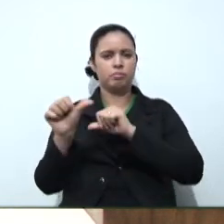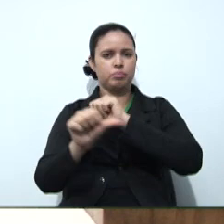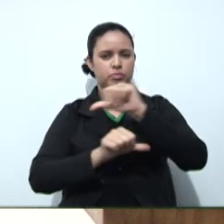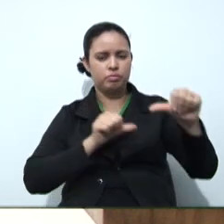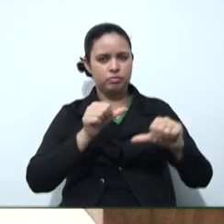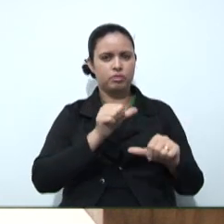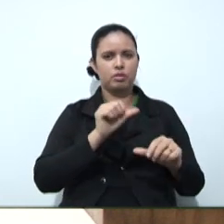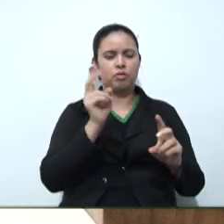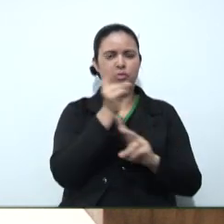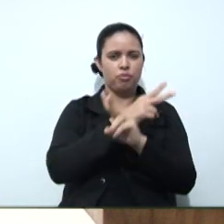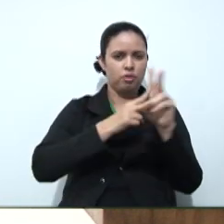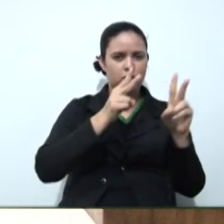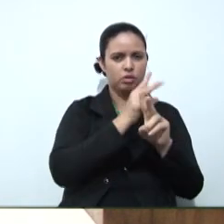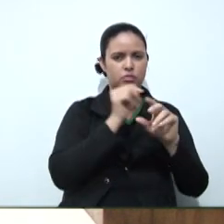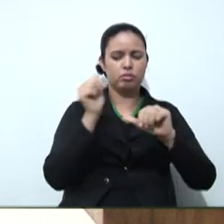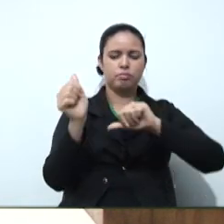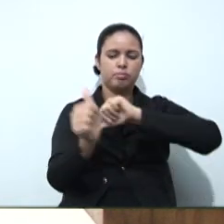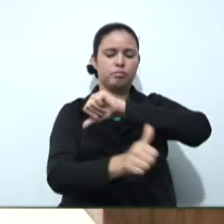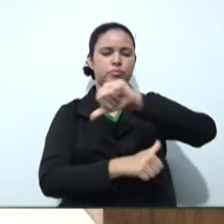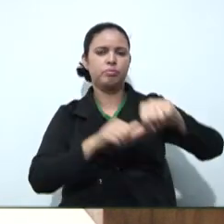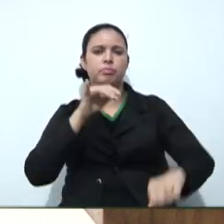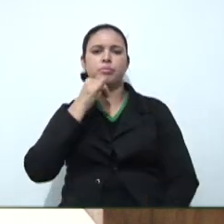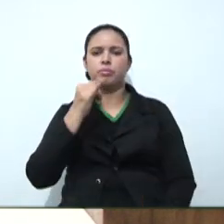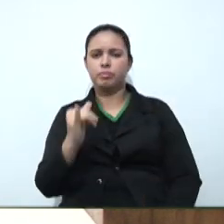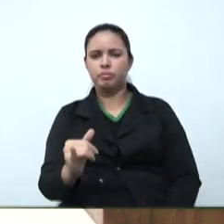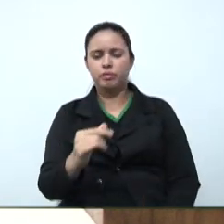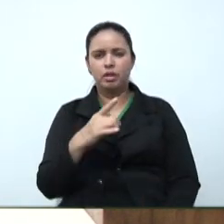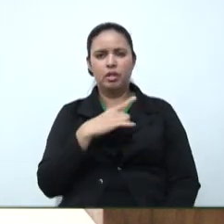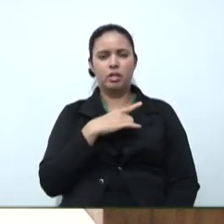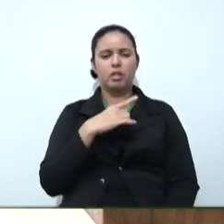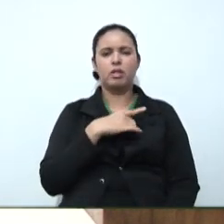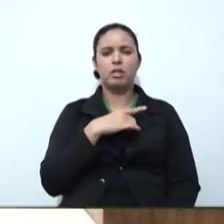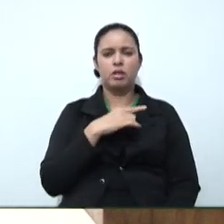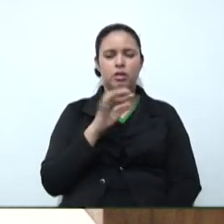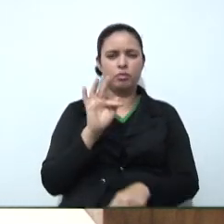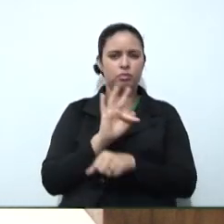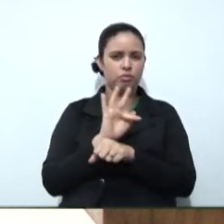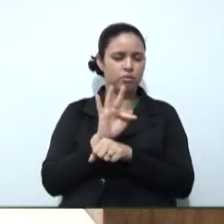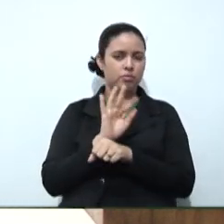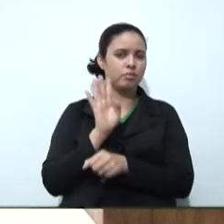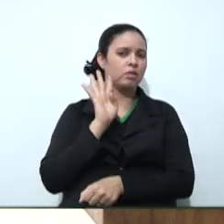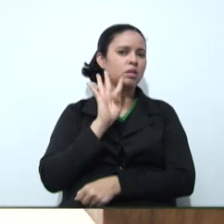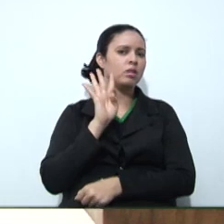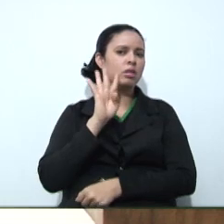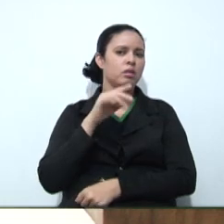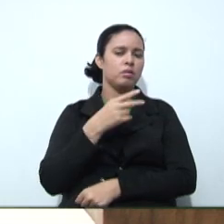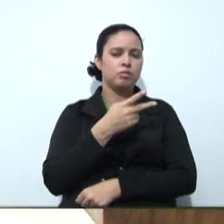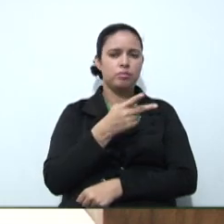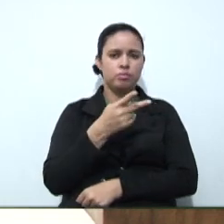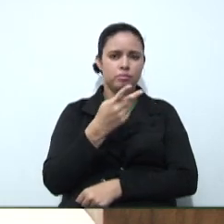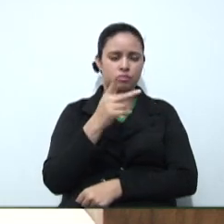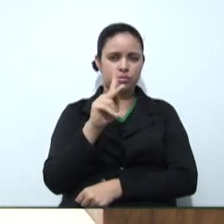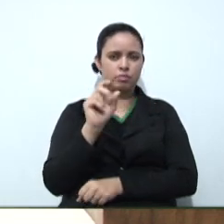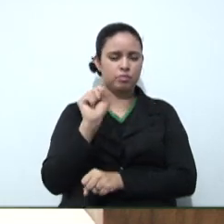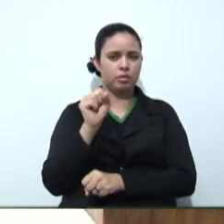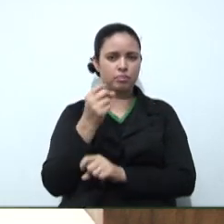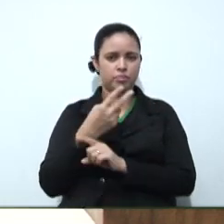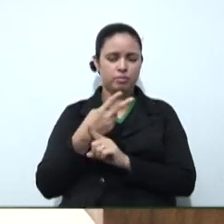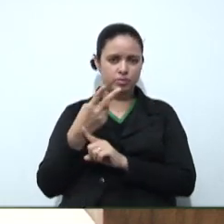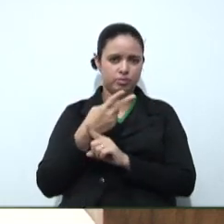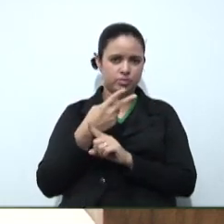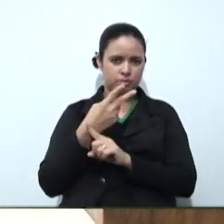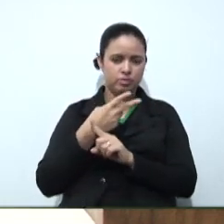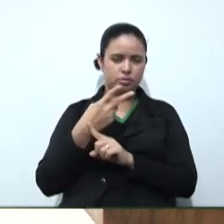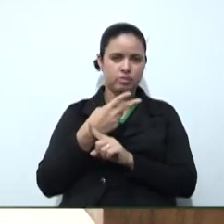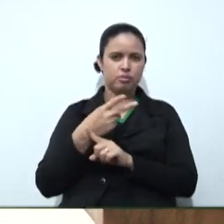energia elétrica e lembrar os alunos que existe um filme bem bacana que eles podem procurar nas redes sociais,